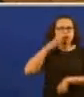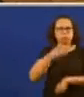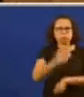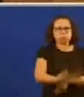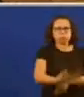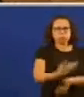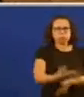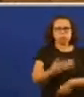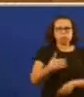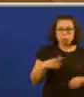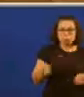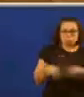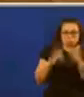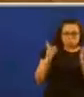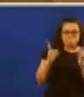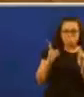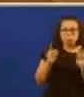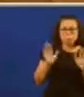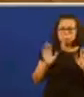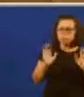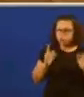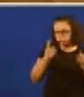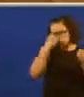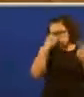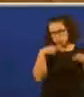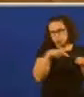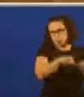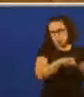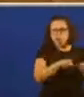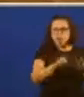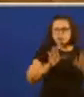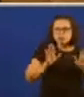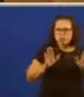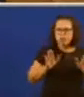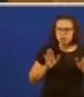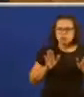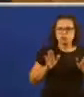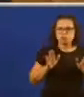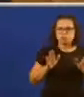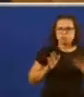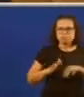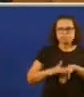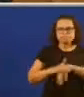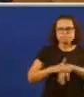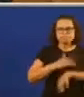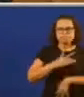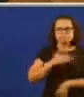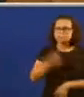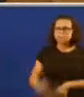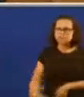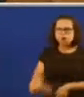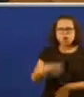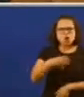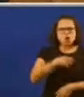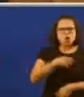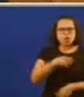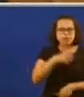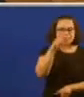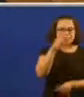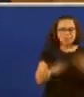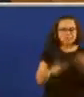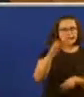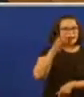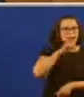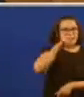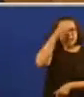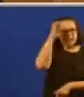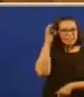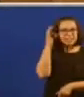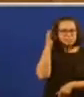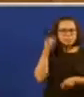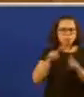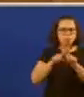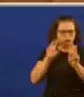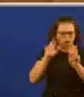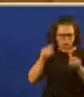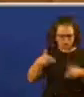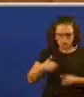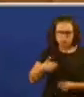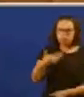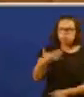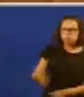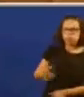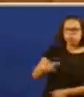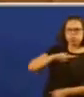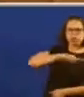empoderar o que é imperdoável, o que non lhe perdoarán nunca os galegos e as galegas e que permita que desprecien e discriminen